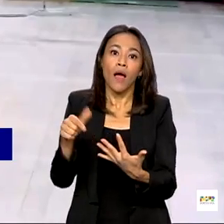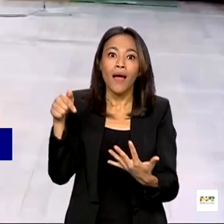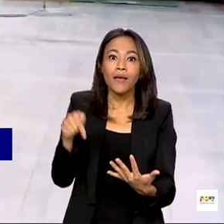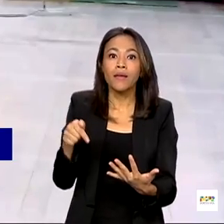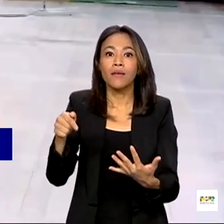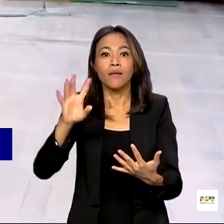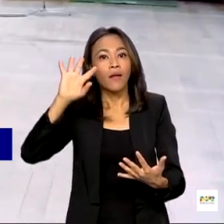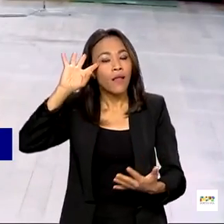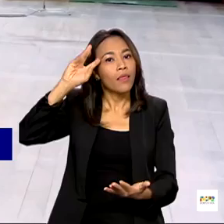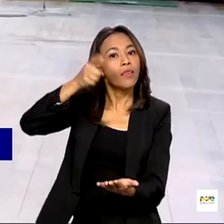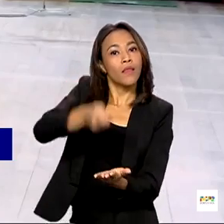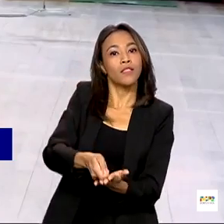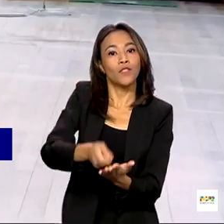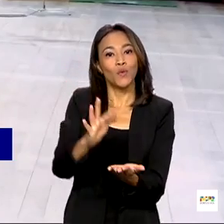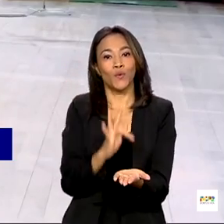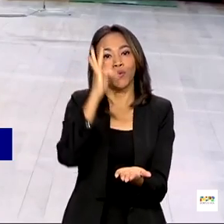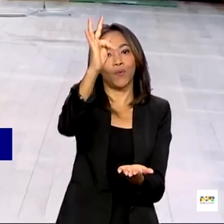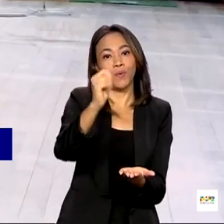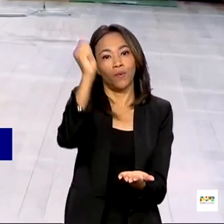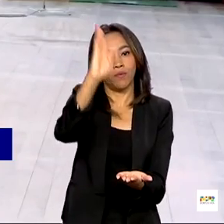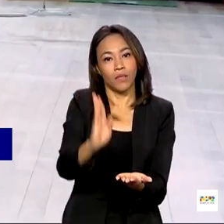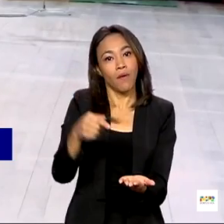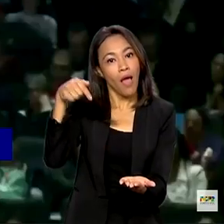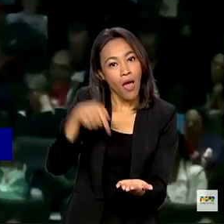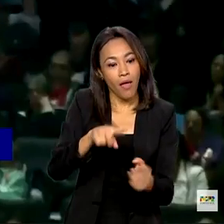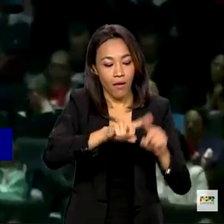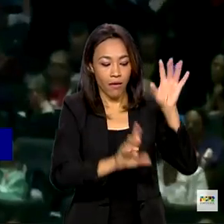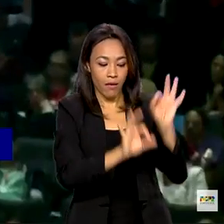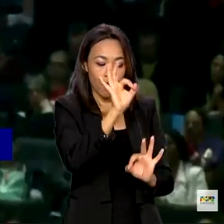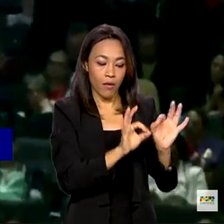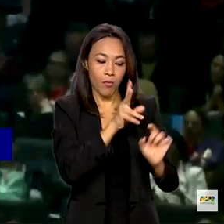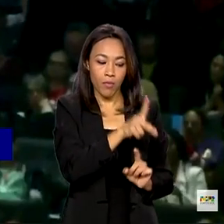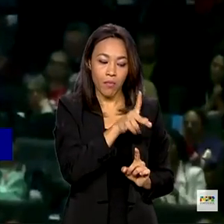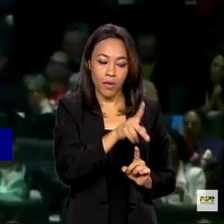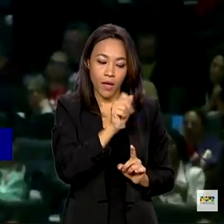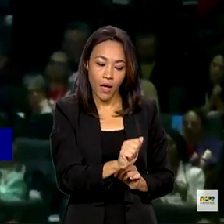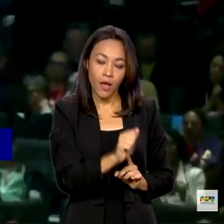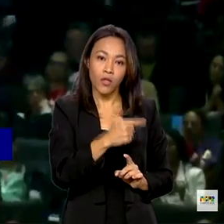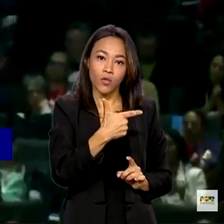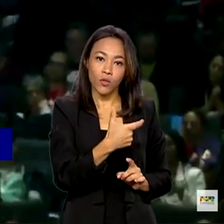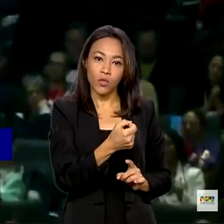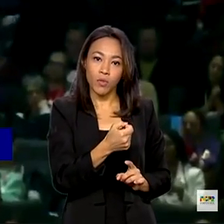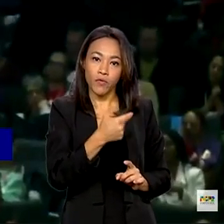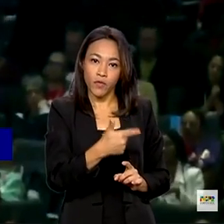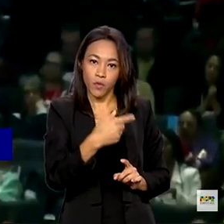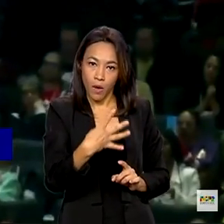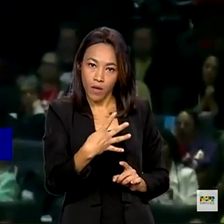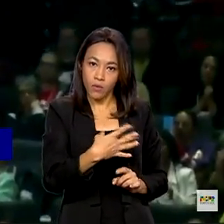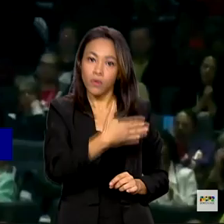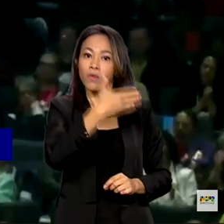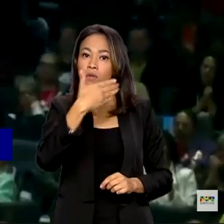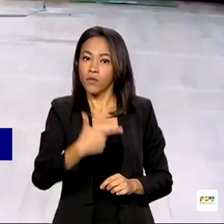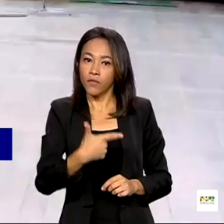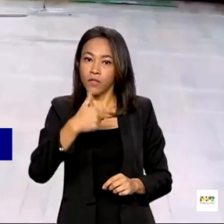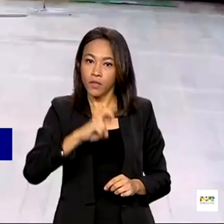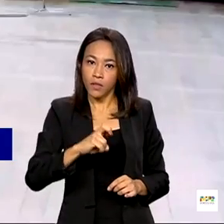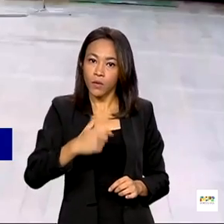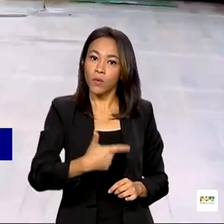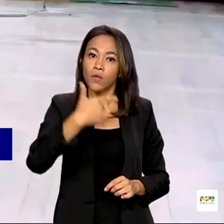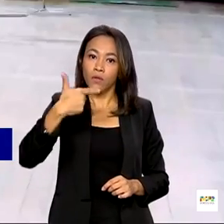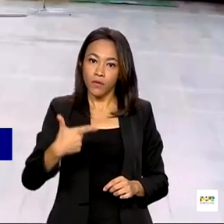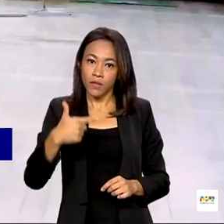Brasil. É o PPA de 2024, 25 e 26